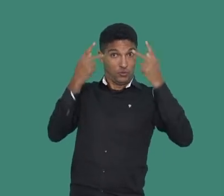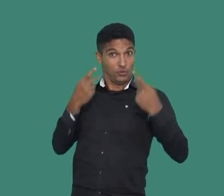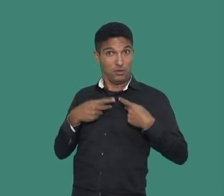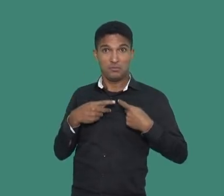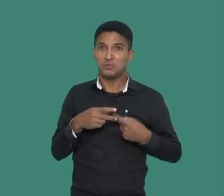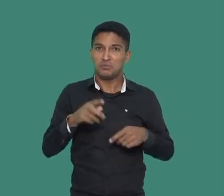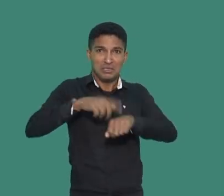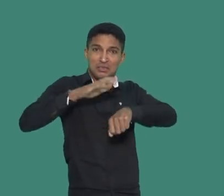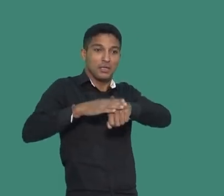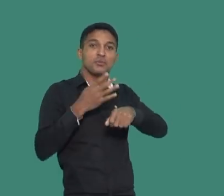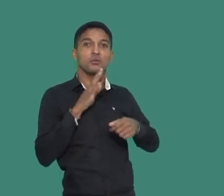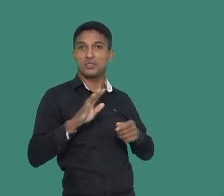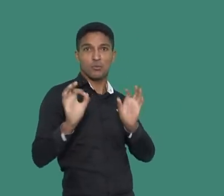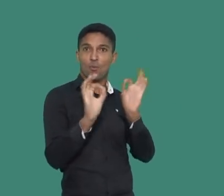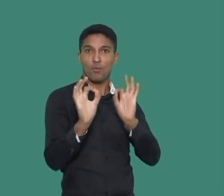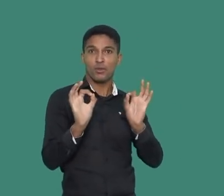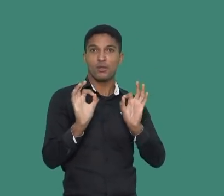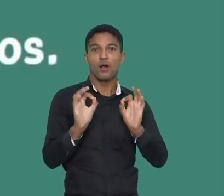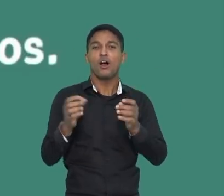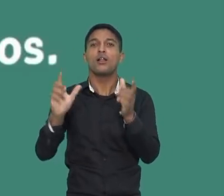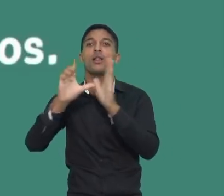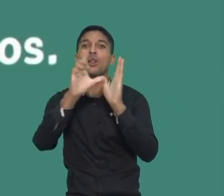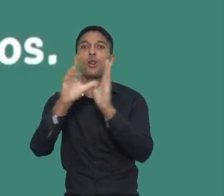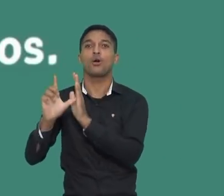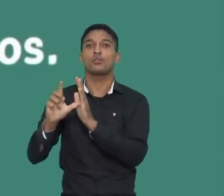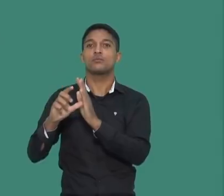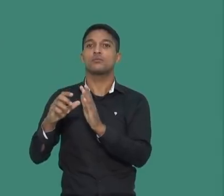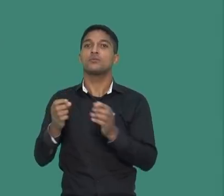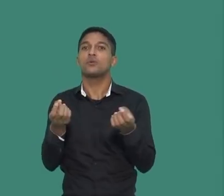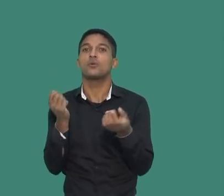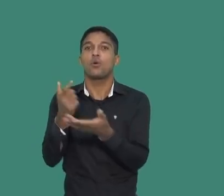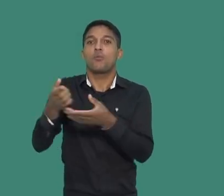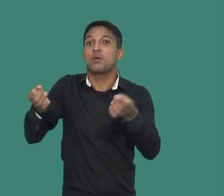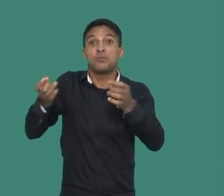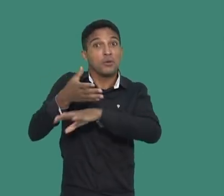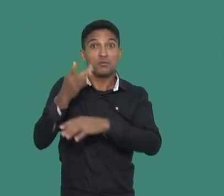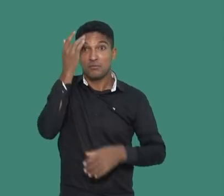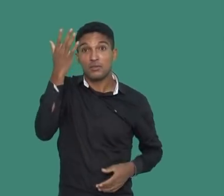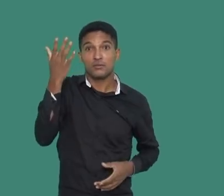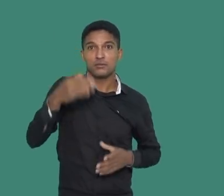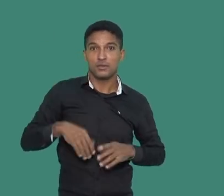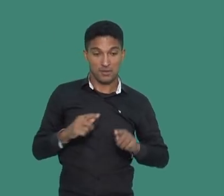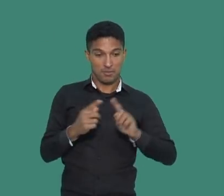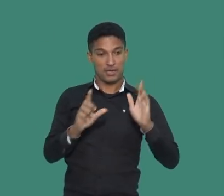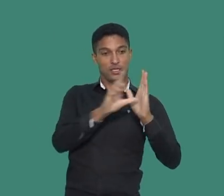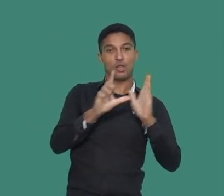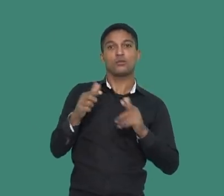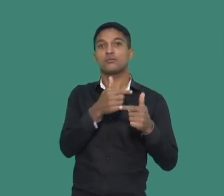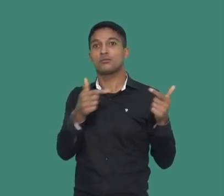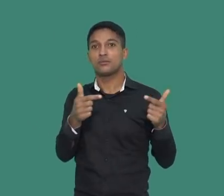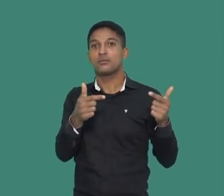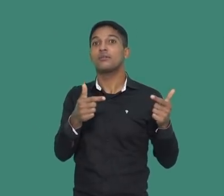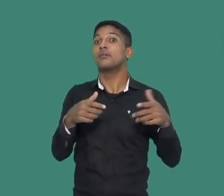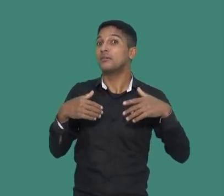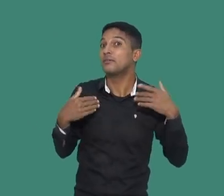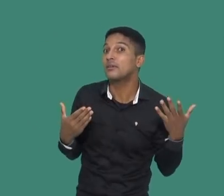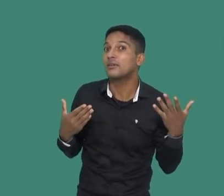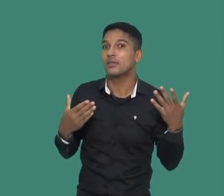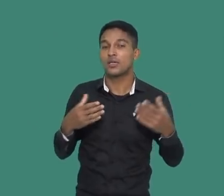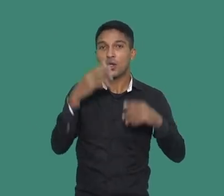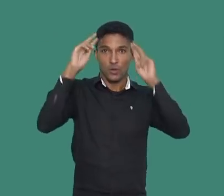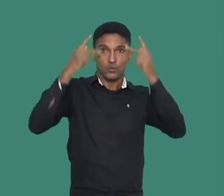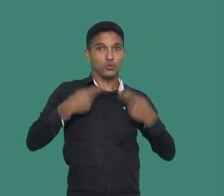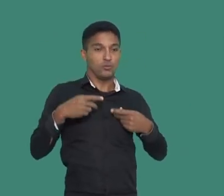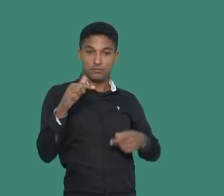como não existem lojas de amigos, os homens não têm mais amigos. Se você quer um amigo, me cativa. E o que é